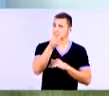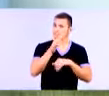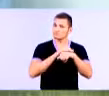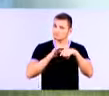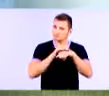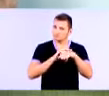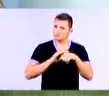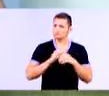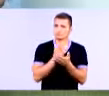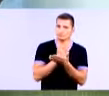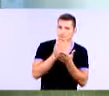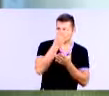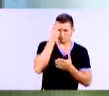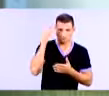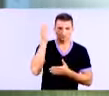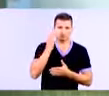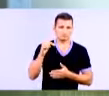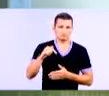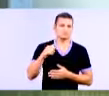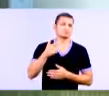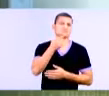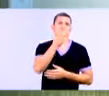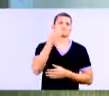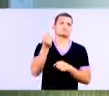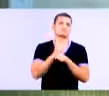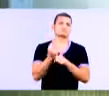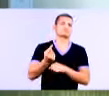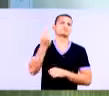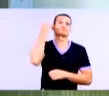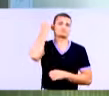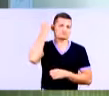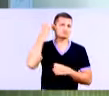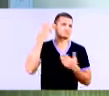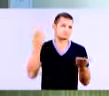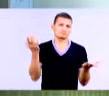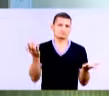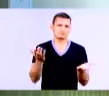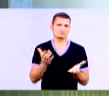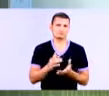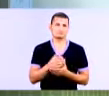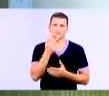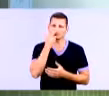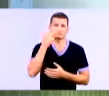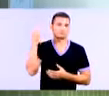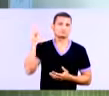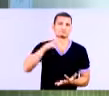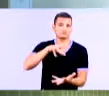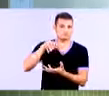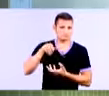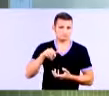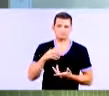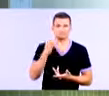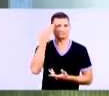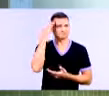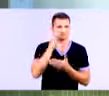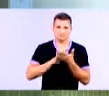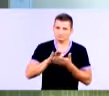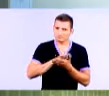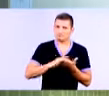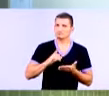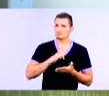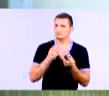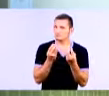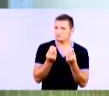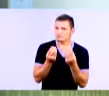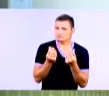do Brasil há 200 anos atrás, com o que a gente fala hoje, parece que a gente vai estar em outro planeta, a gente mal vai entender. Tem muitos detalhes